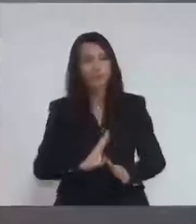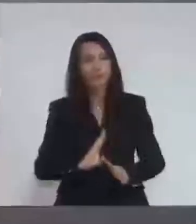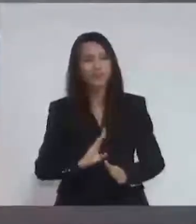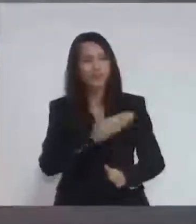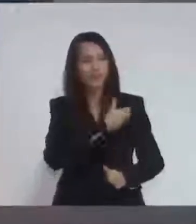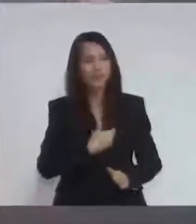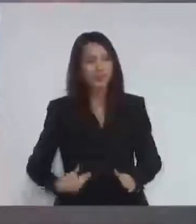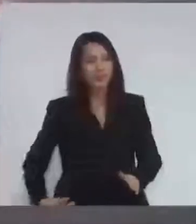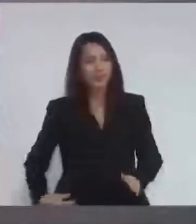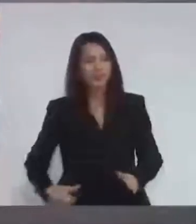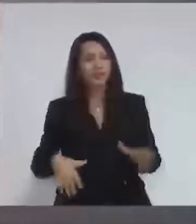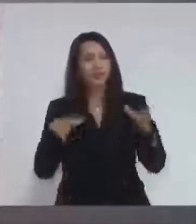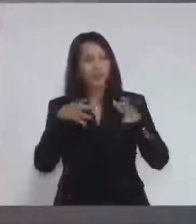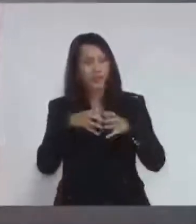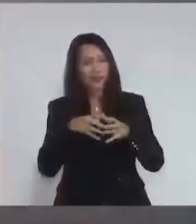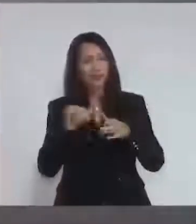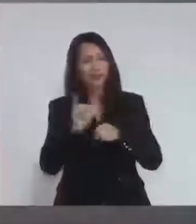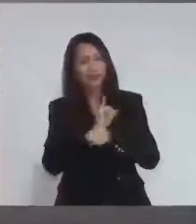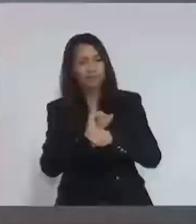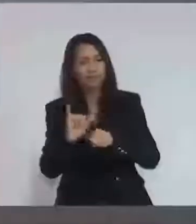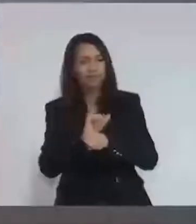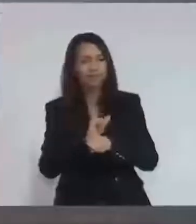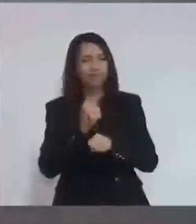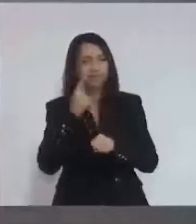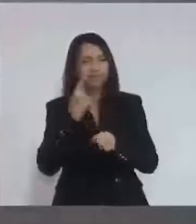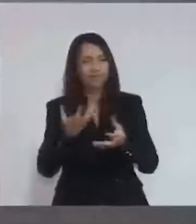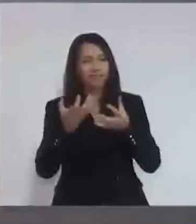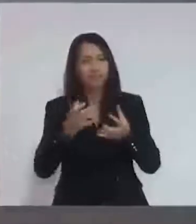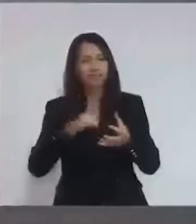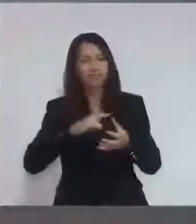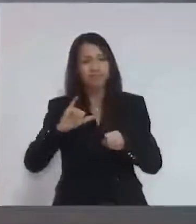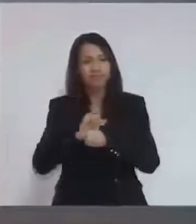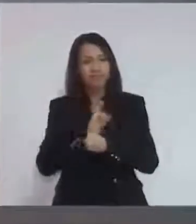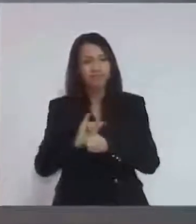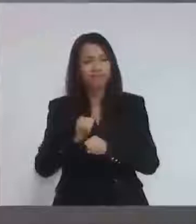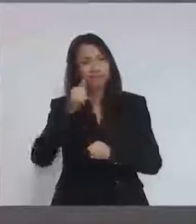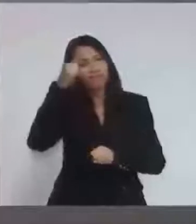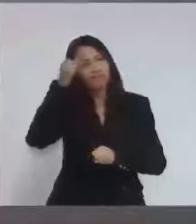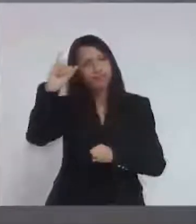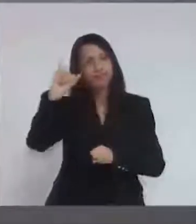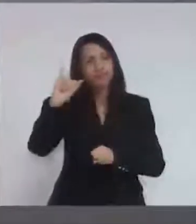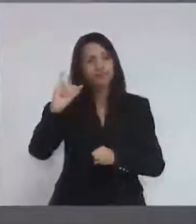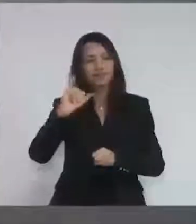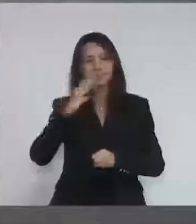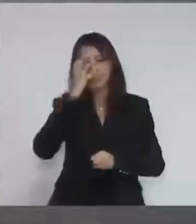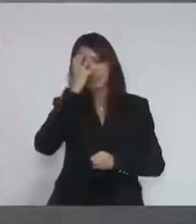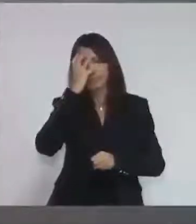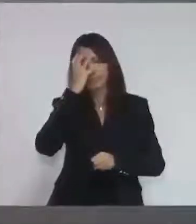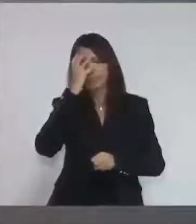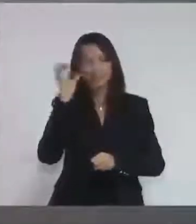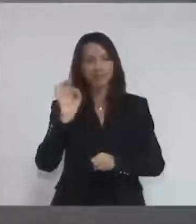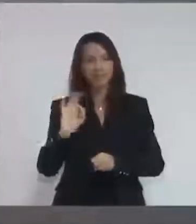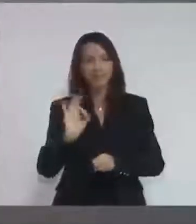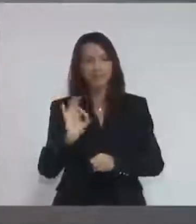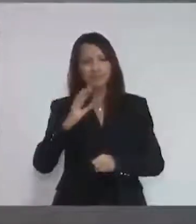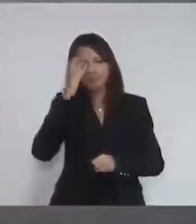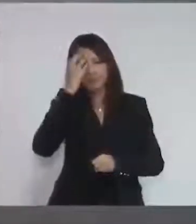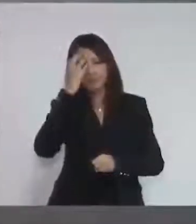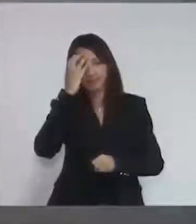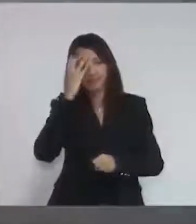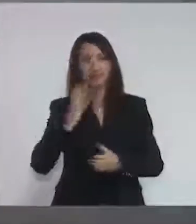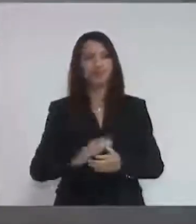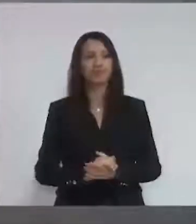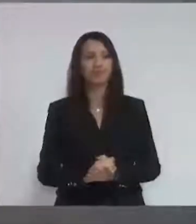governo e membros articuladores que querem fazer essa manobra. Para evitar, para não passar vergonha, porque isso é a vergonha do VART.